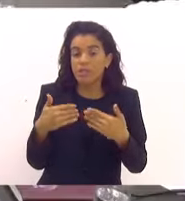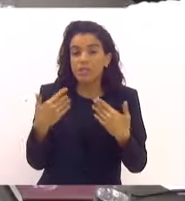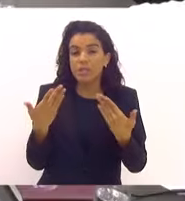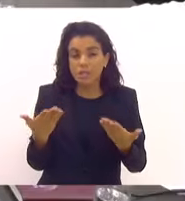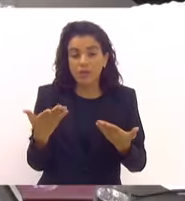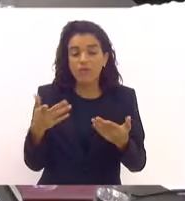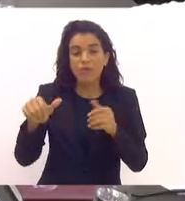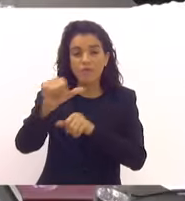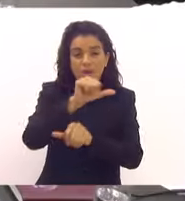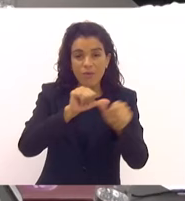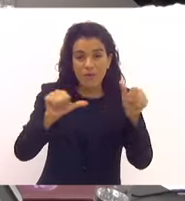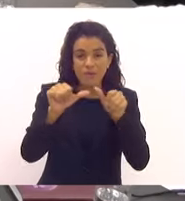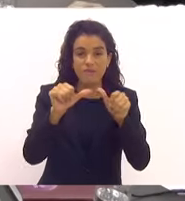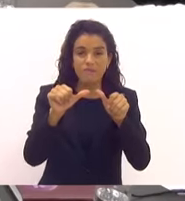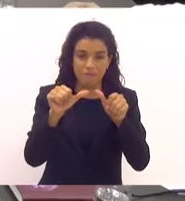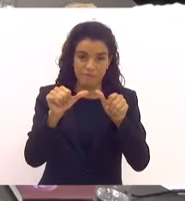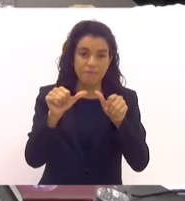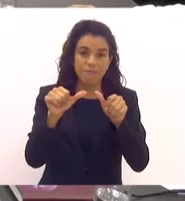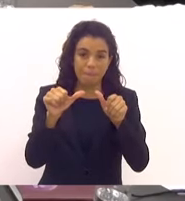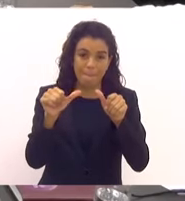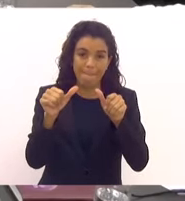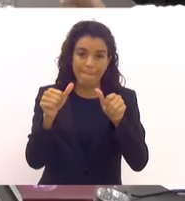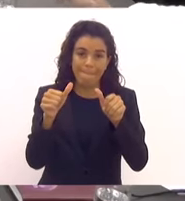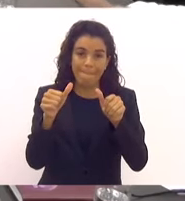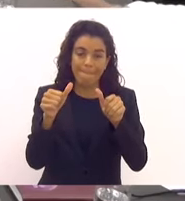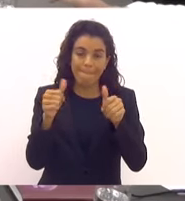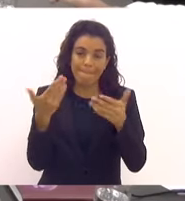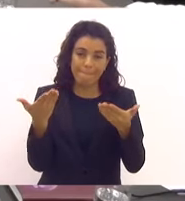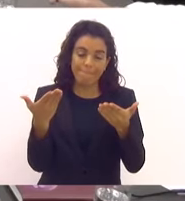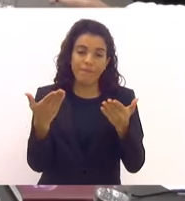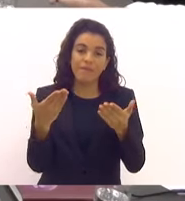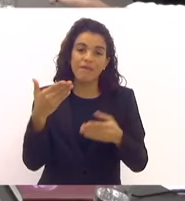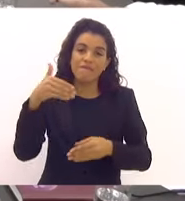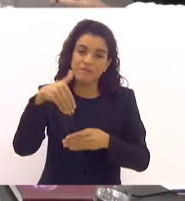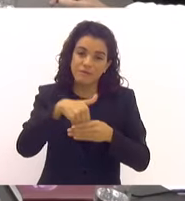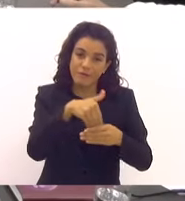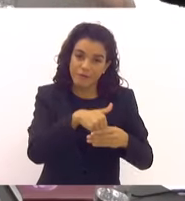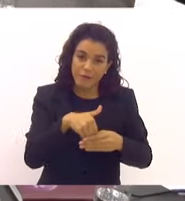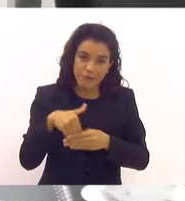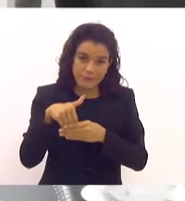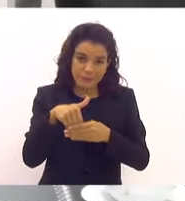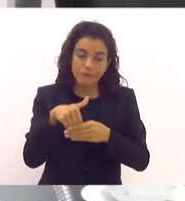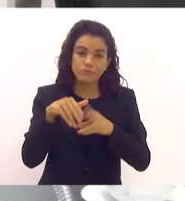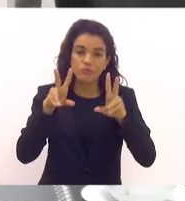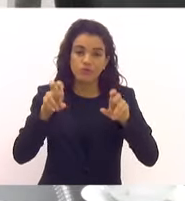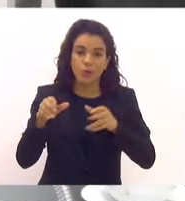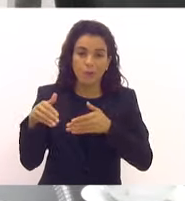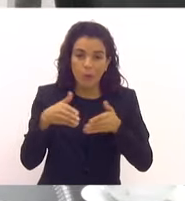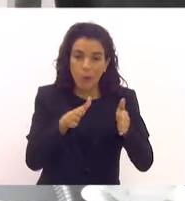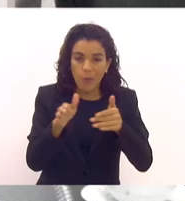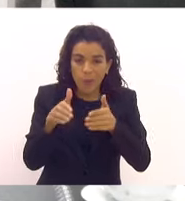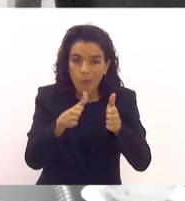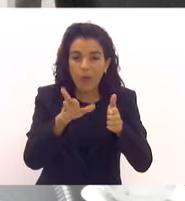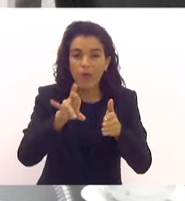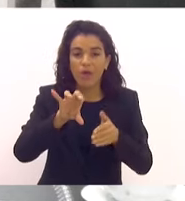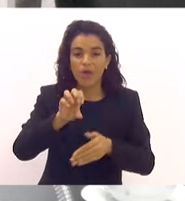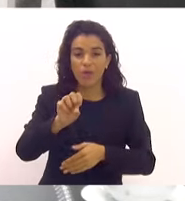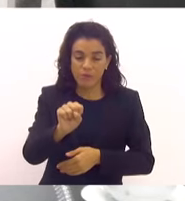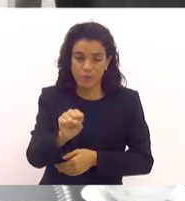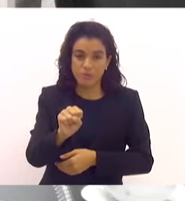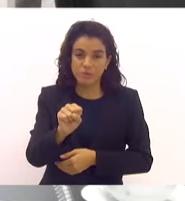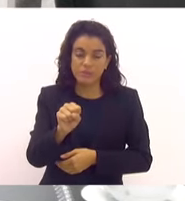uma inversão e trazer a votação logo esse dos rios, e depois a gente vota, faz o da deputada